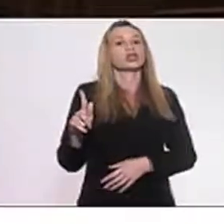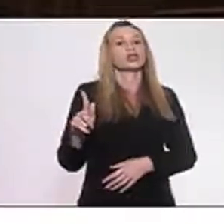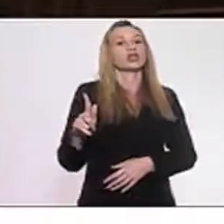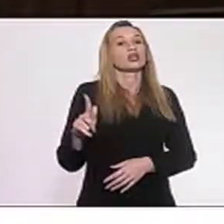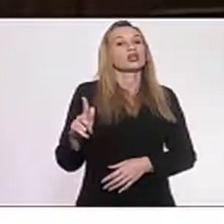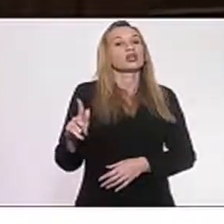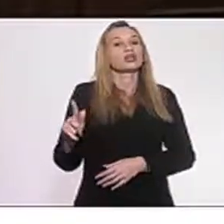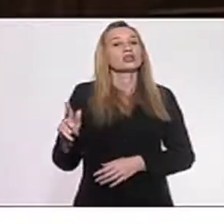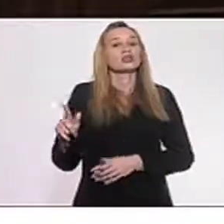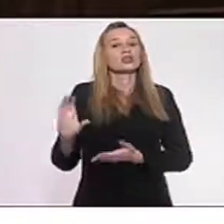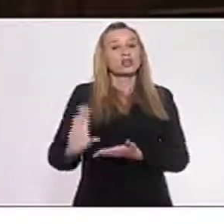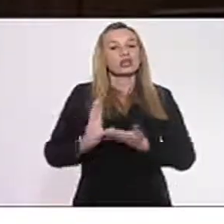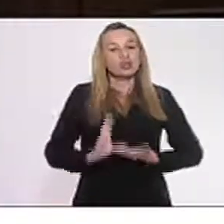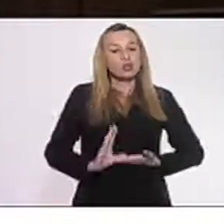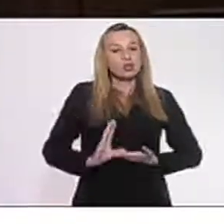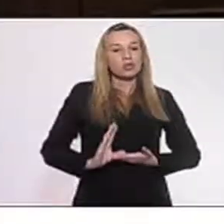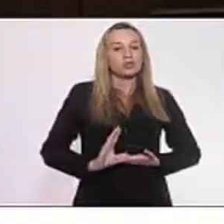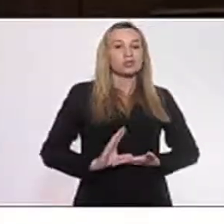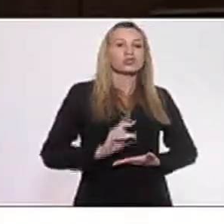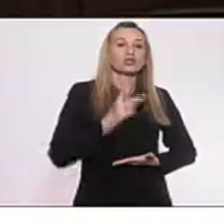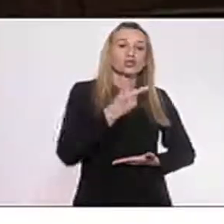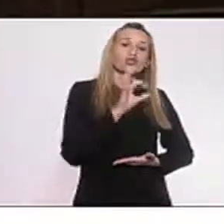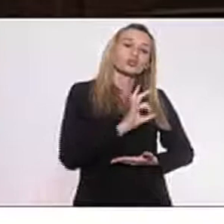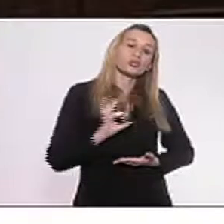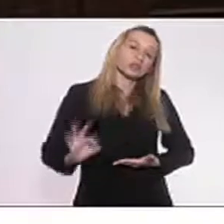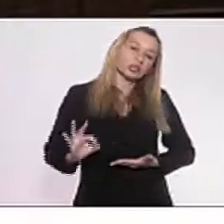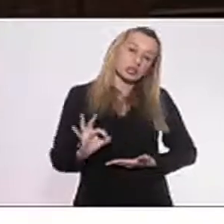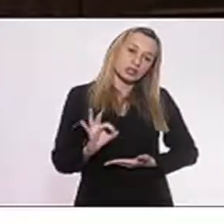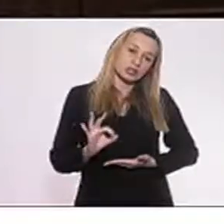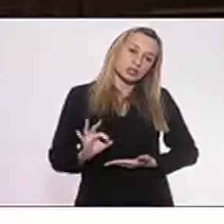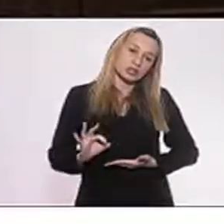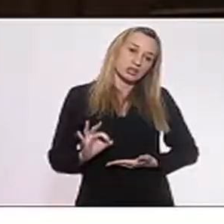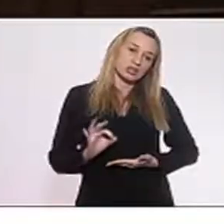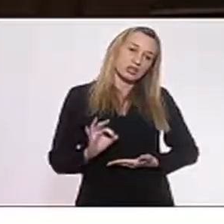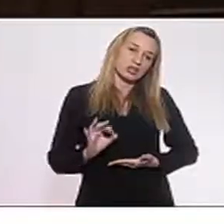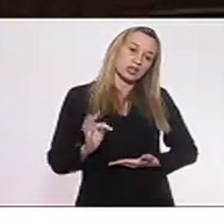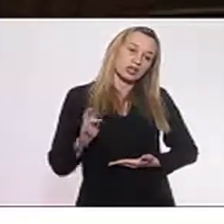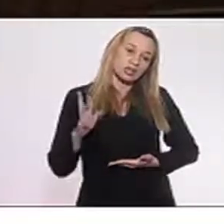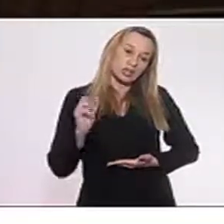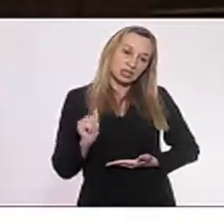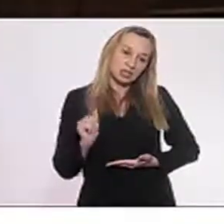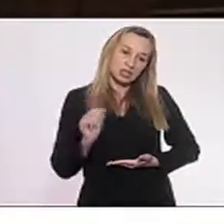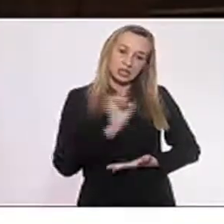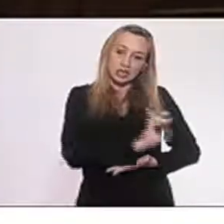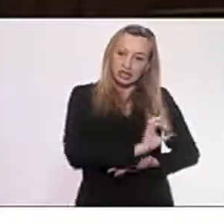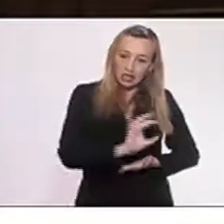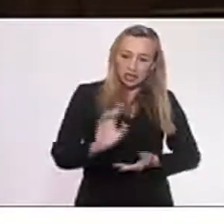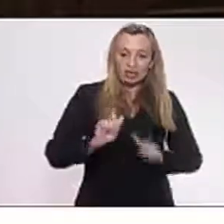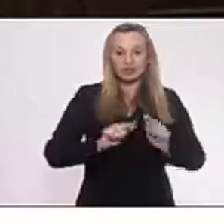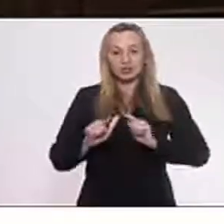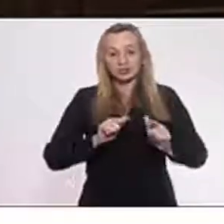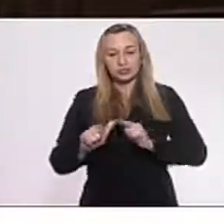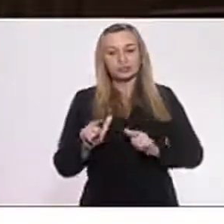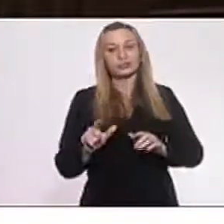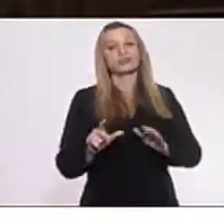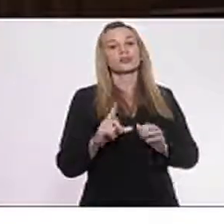de recursos na ordem de 2% da receita tributária em cada exercício, conforme o